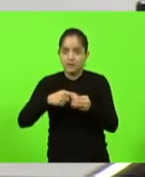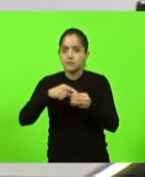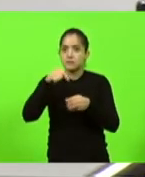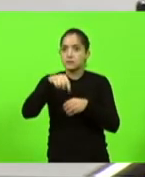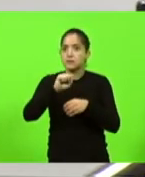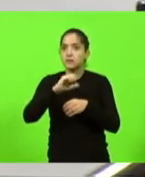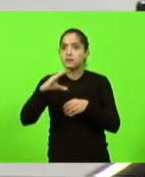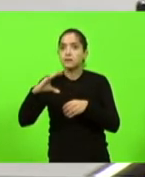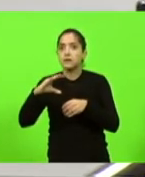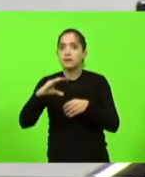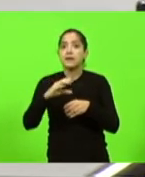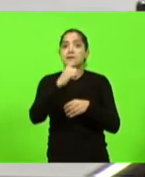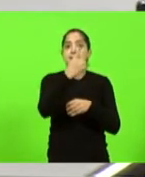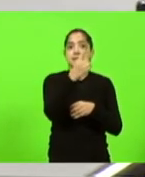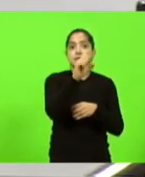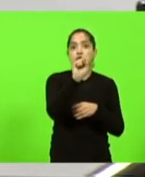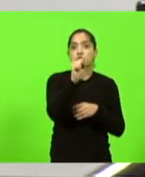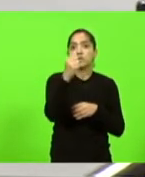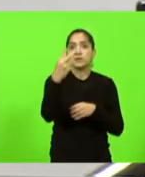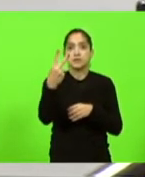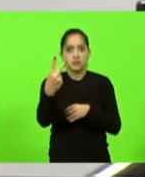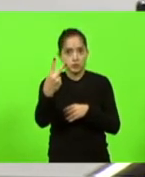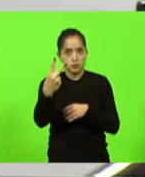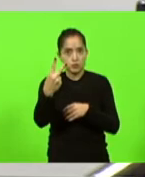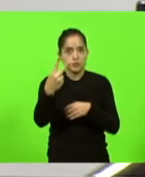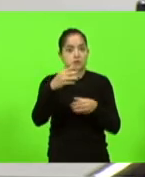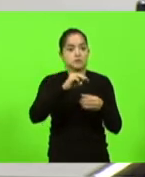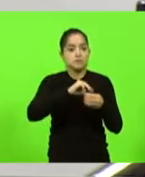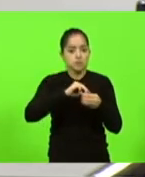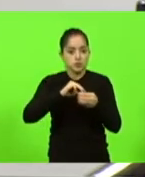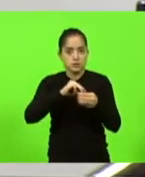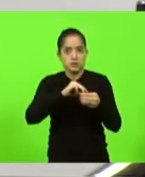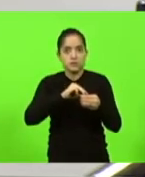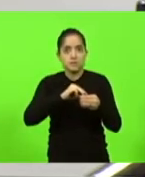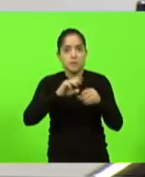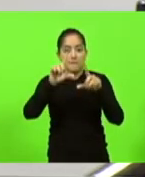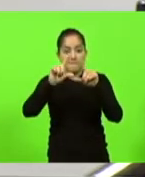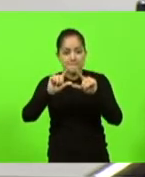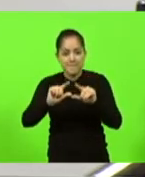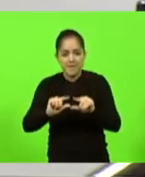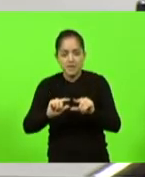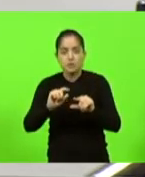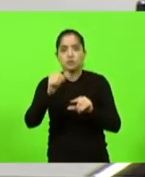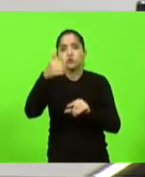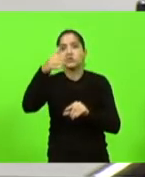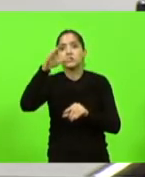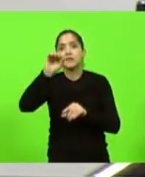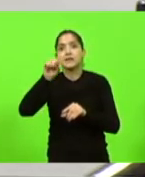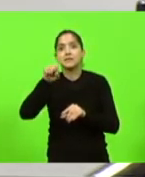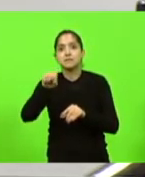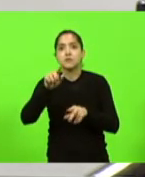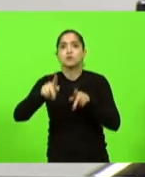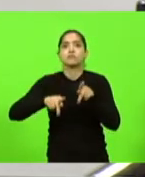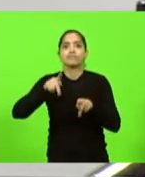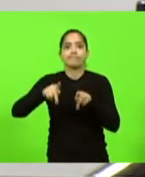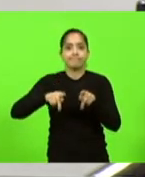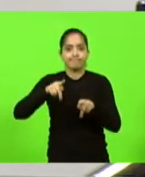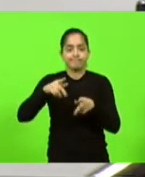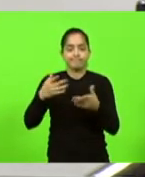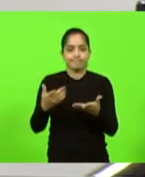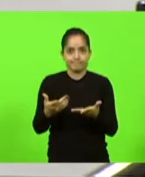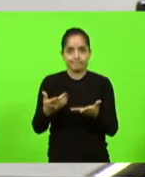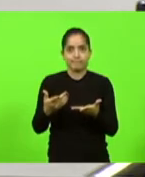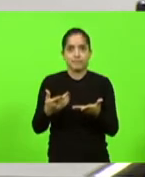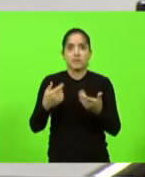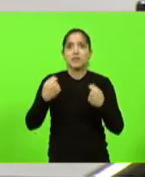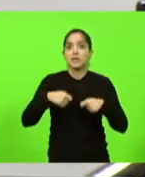temos 182 municípios, deputado Milton, com menos de 10 mil habitantes. Municípios que precisam da mão